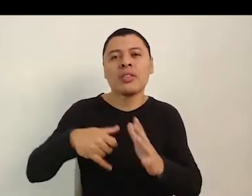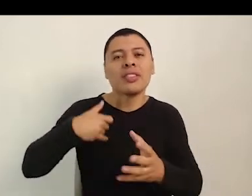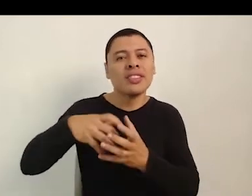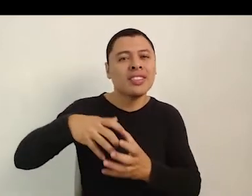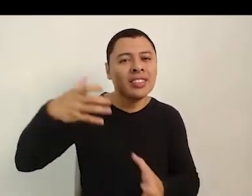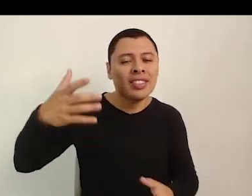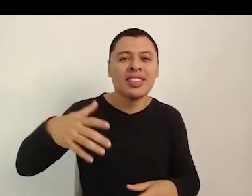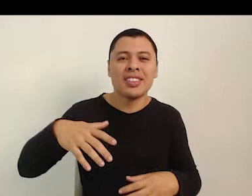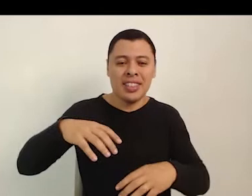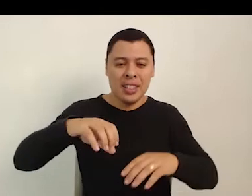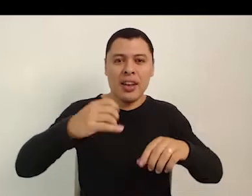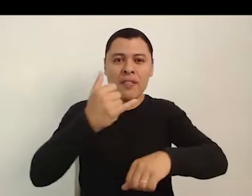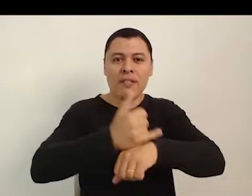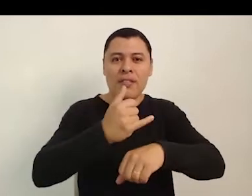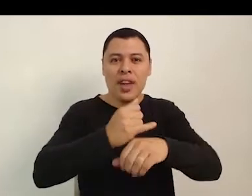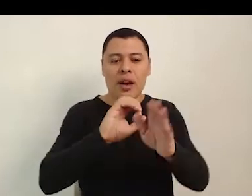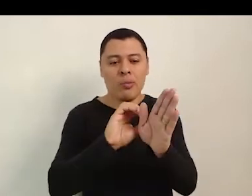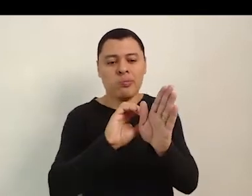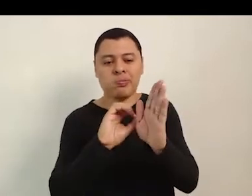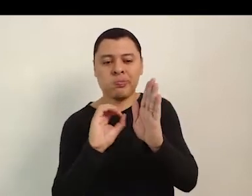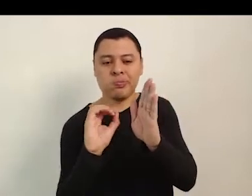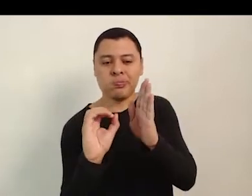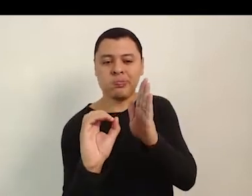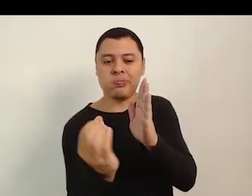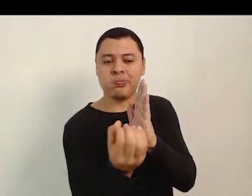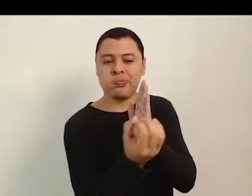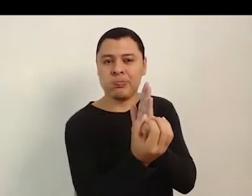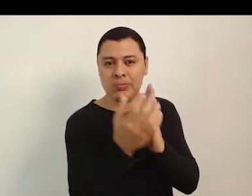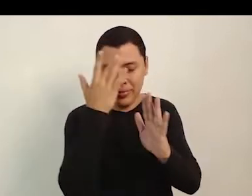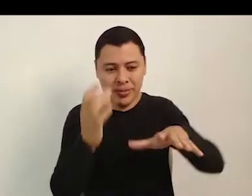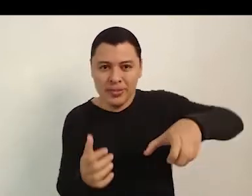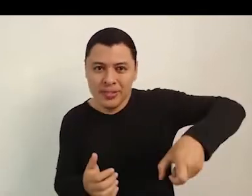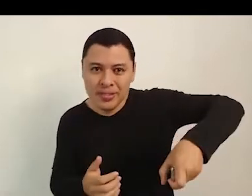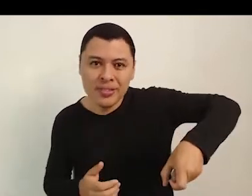físicos mesmo, tudo isso se enquadra nessa categoria de tecnologia assistiva.